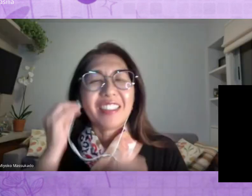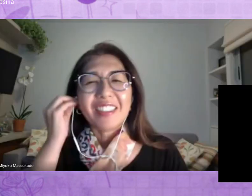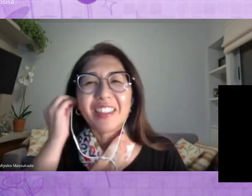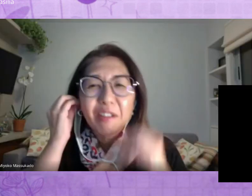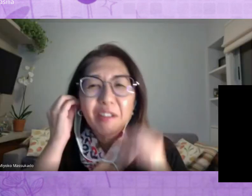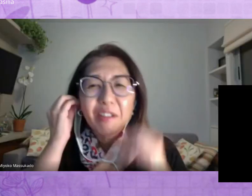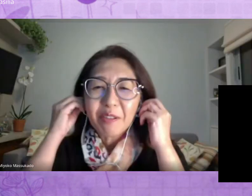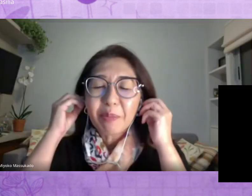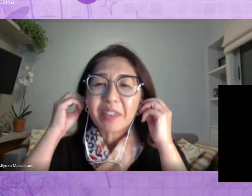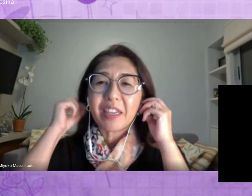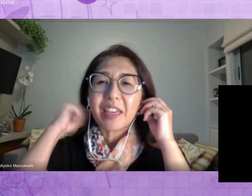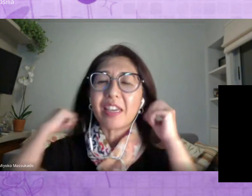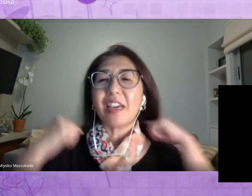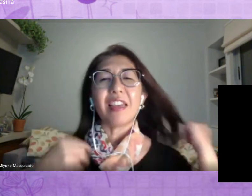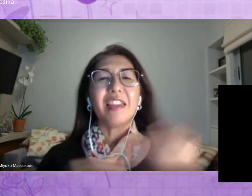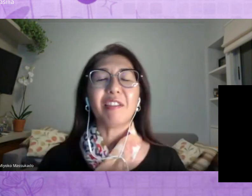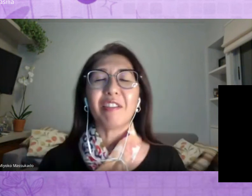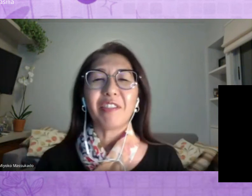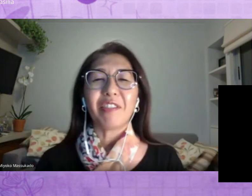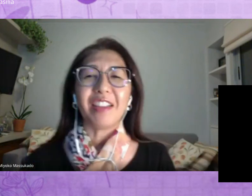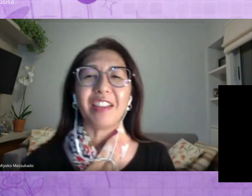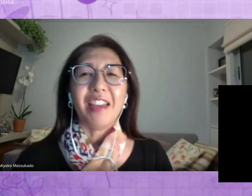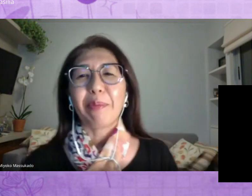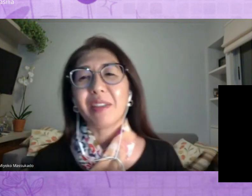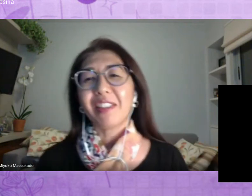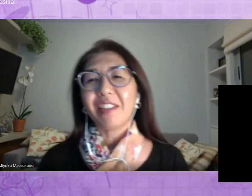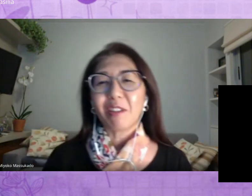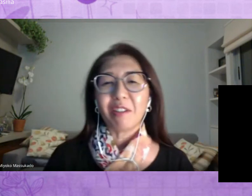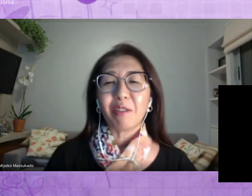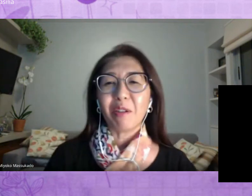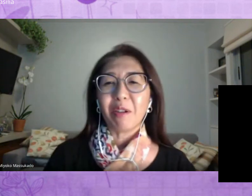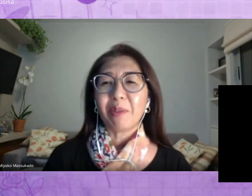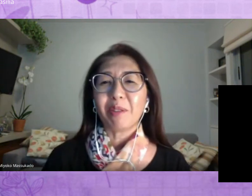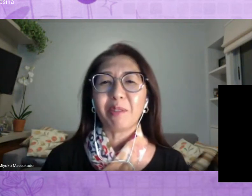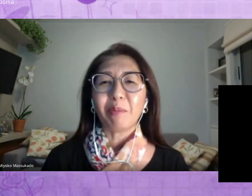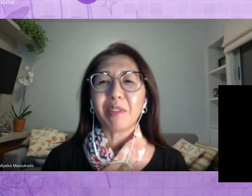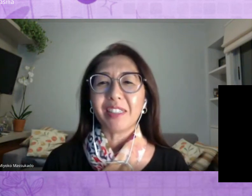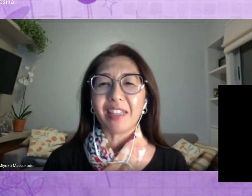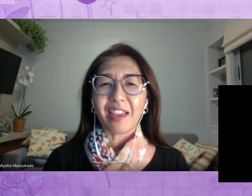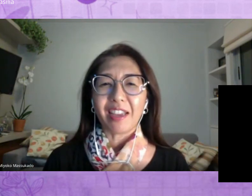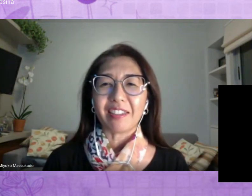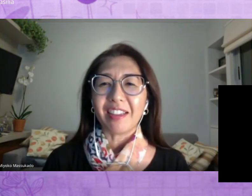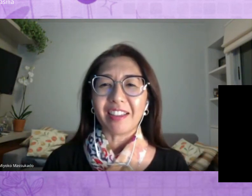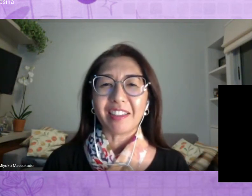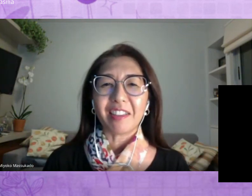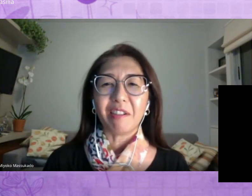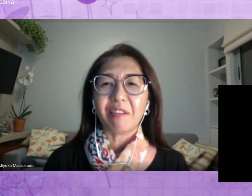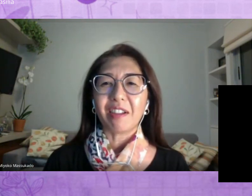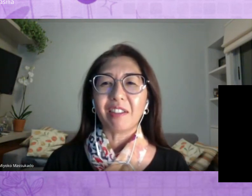fazer de novo, porque... E aí, é porque, assim, eu sou uma pessoa de muitas ideias, né,